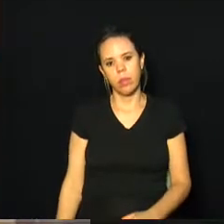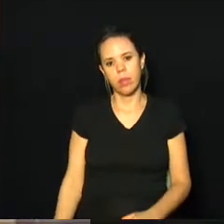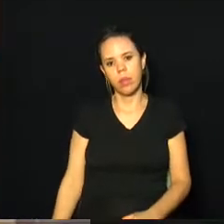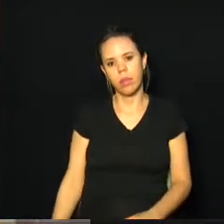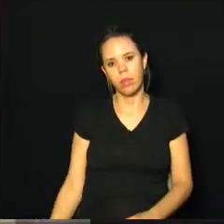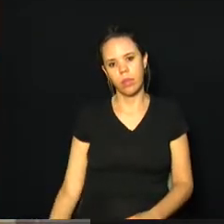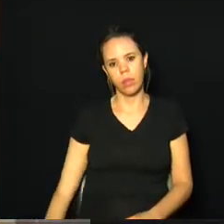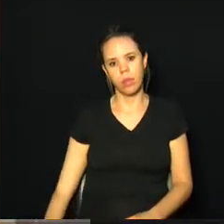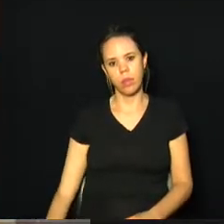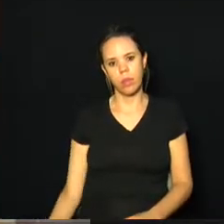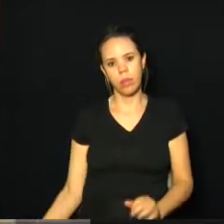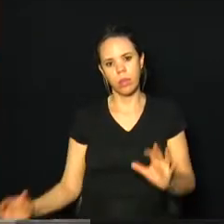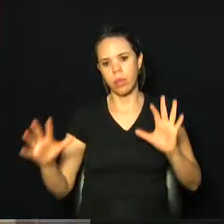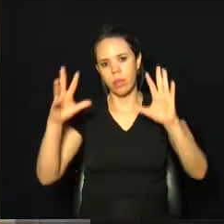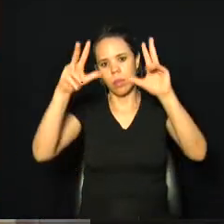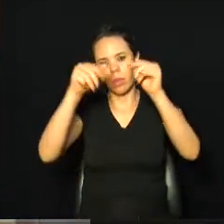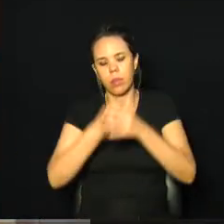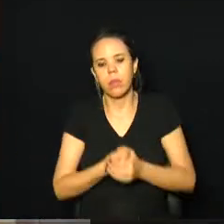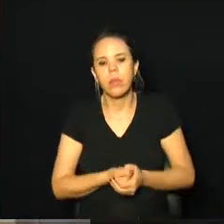Olha, todo mundo